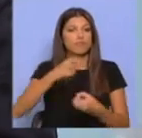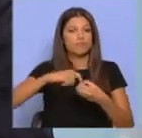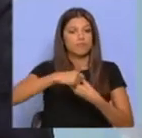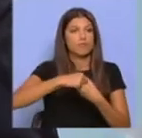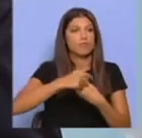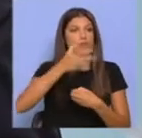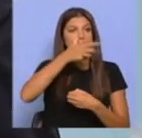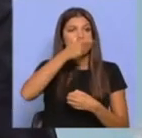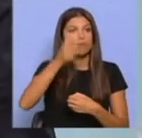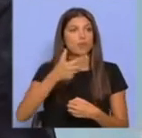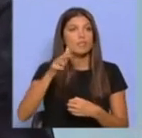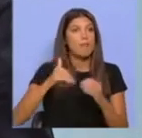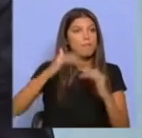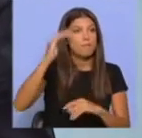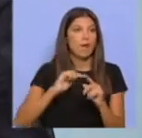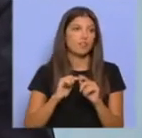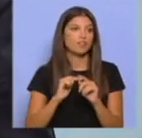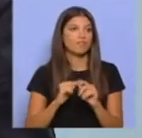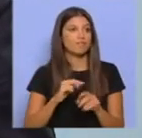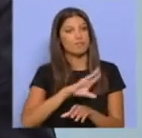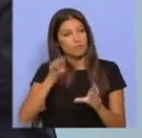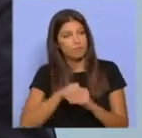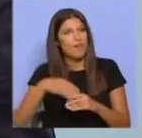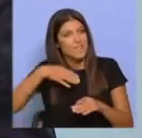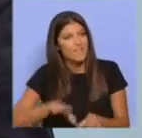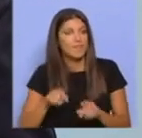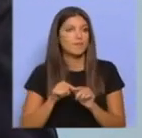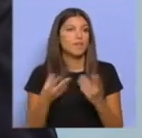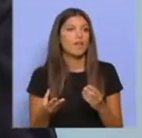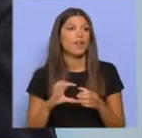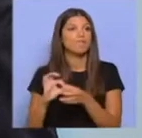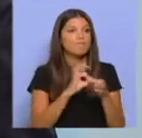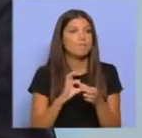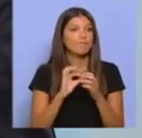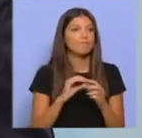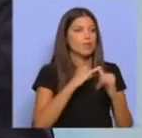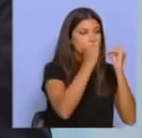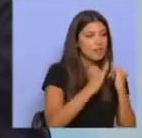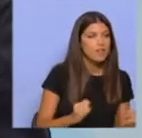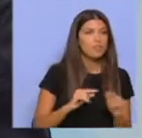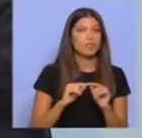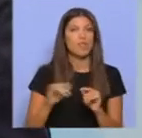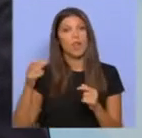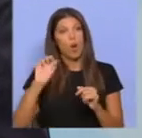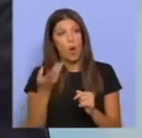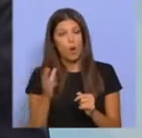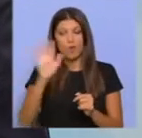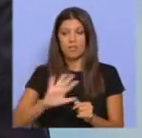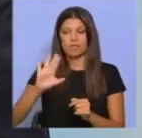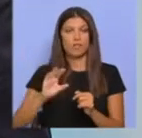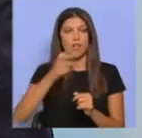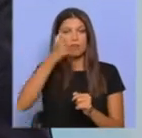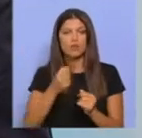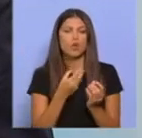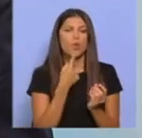juntar a sua voz a esta causa. E, basicamente, o que une, quer a nível internacional, quer a nível nacional, muita gente,